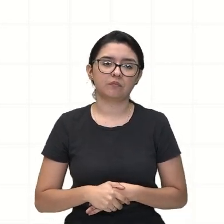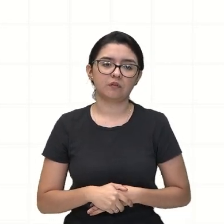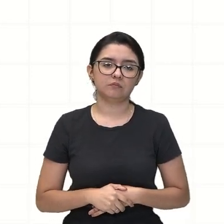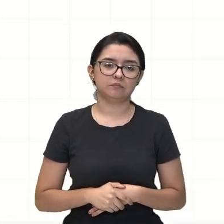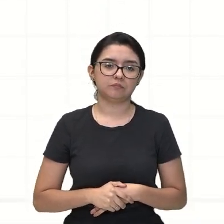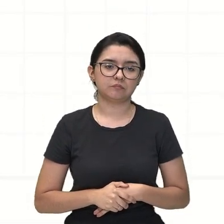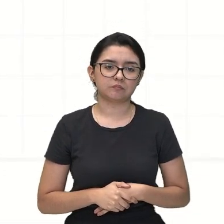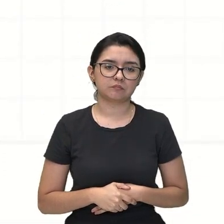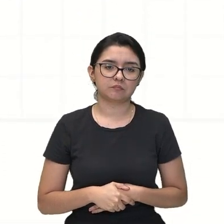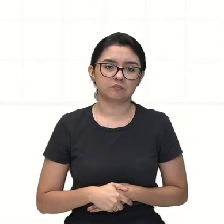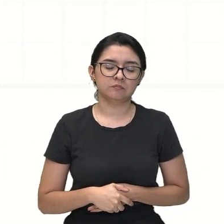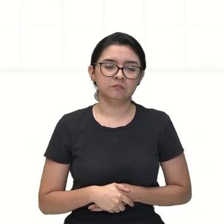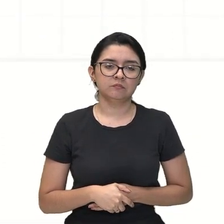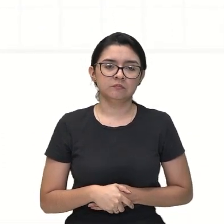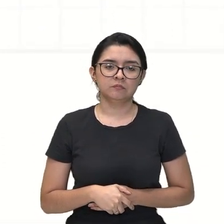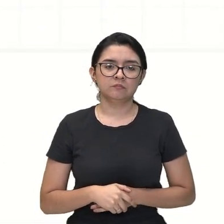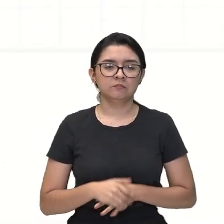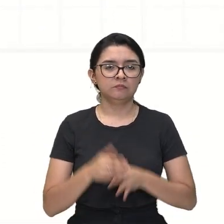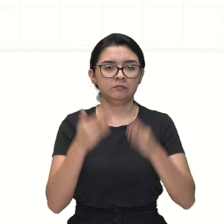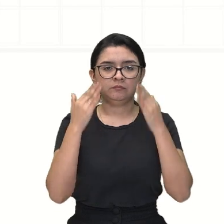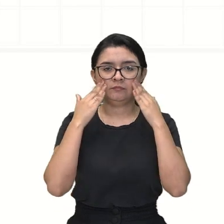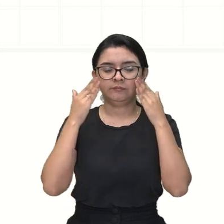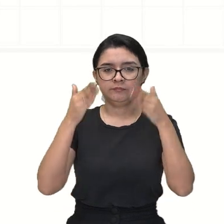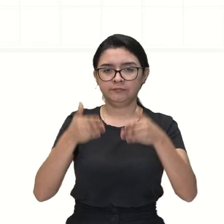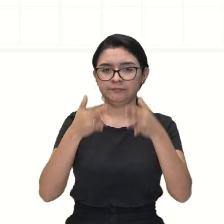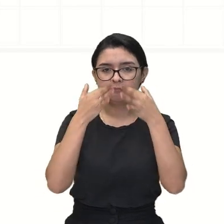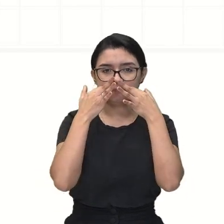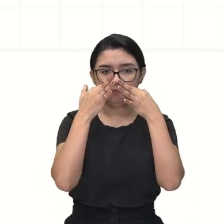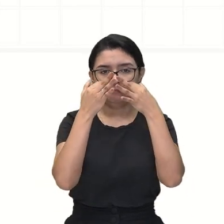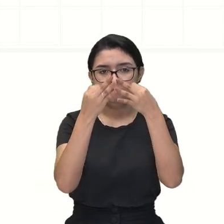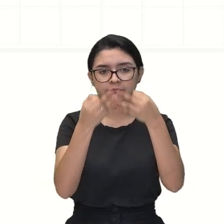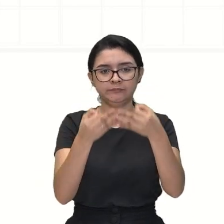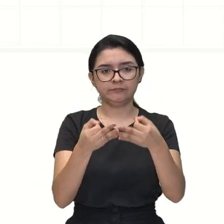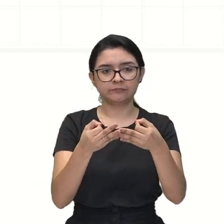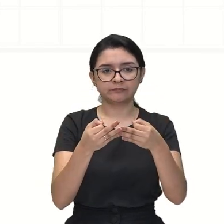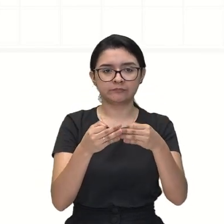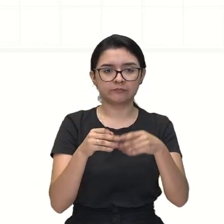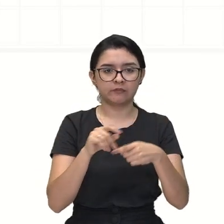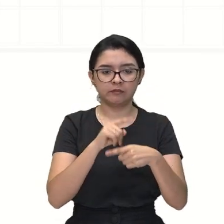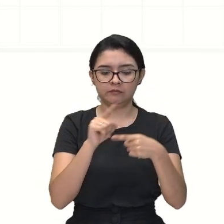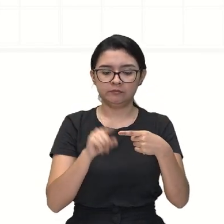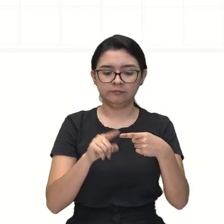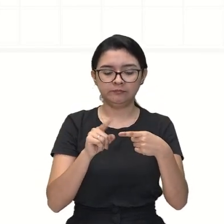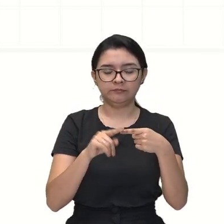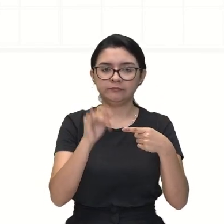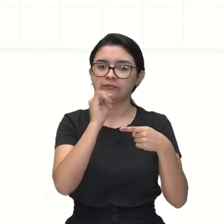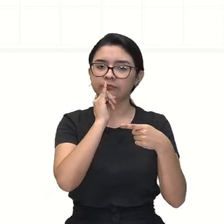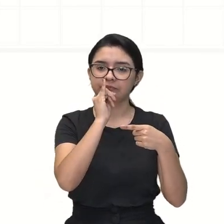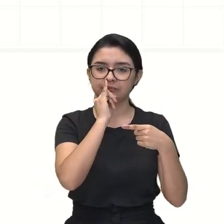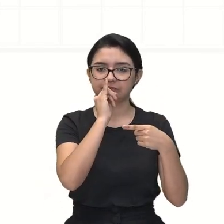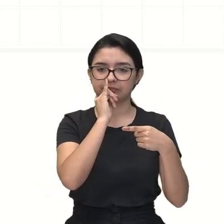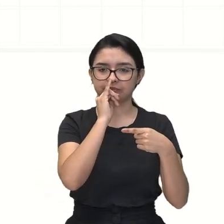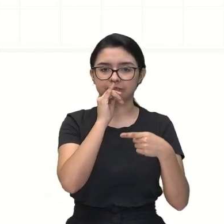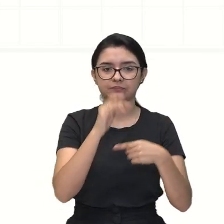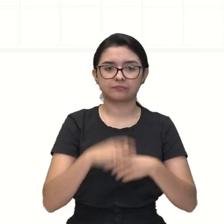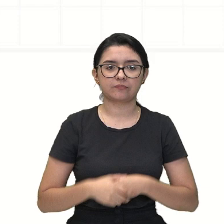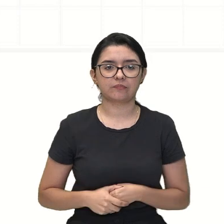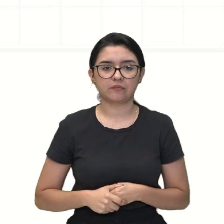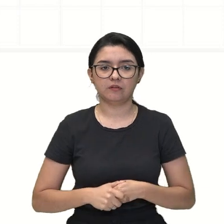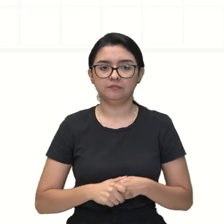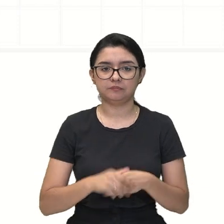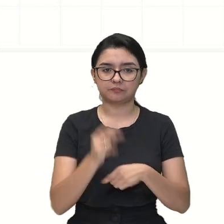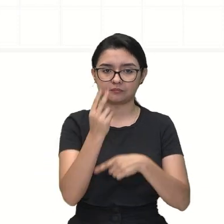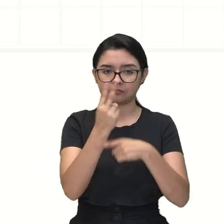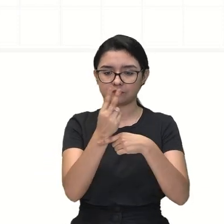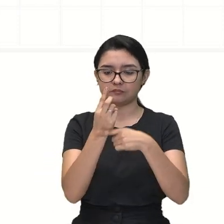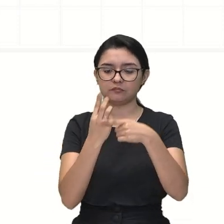vamos focar bem a atenção nesses exemplos aqui. Nós temos uma fração aqui que é 2/3.